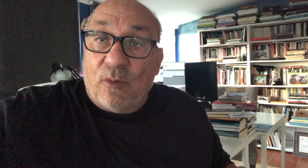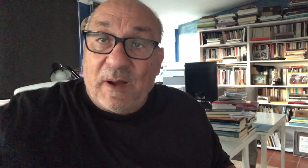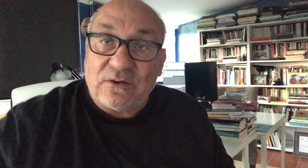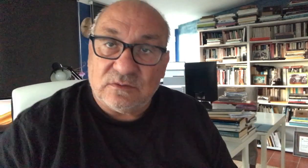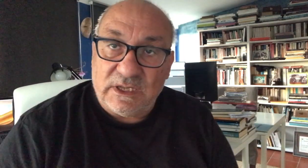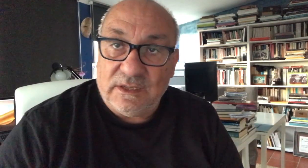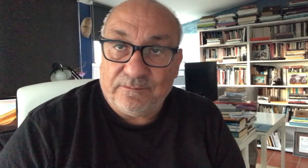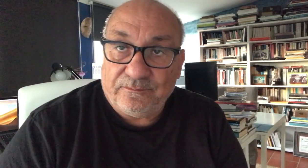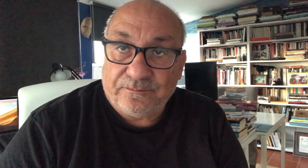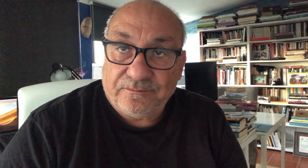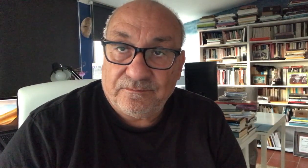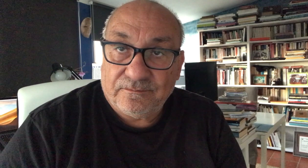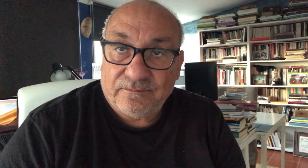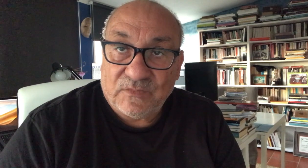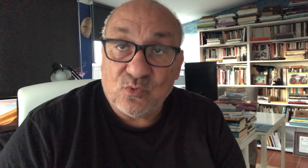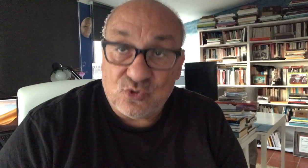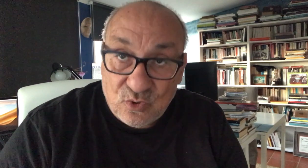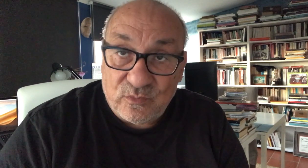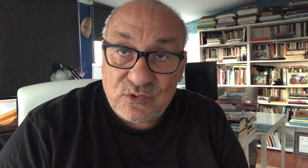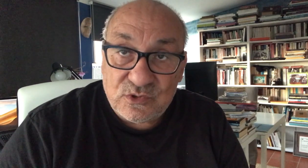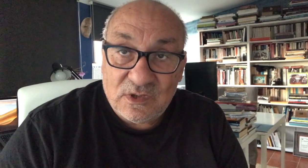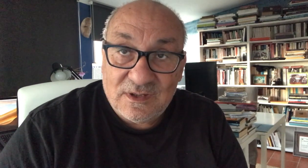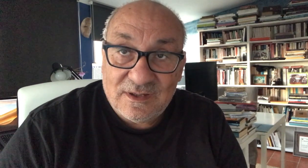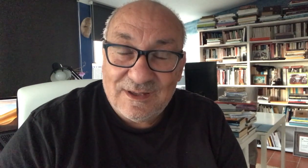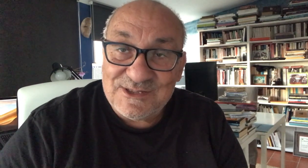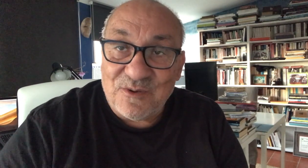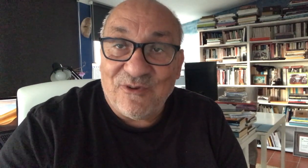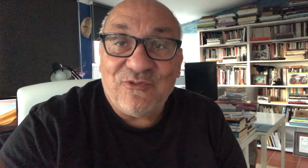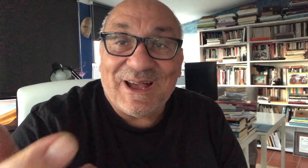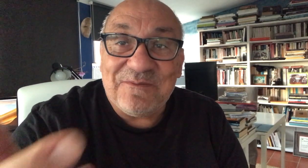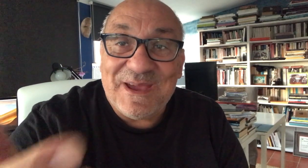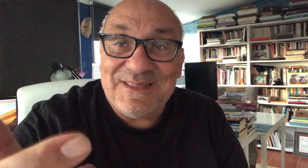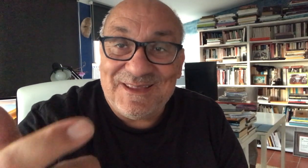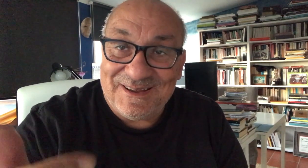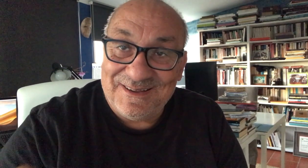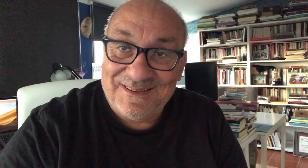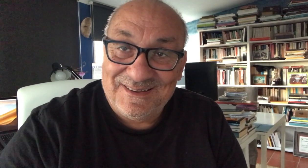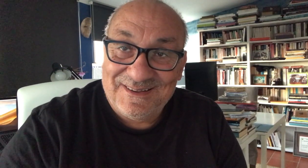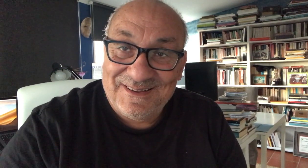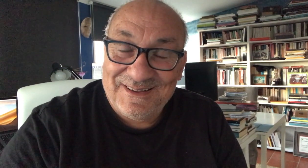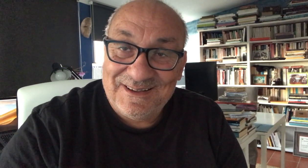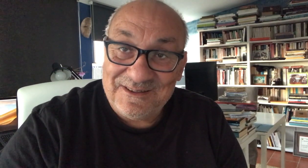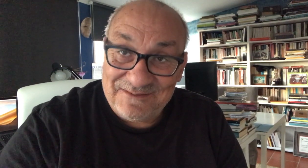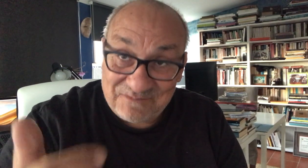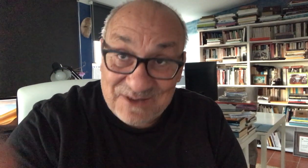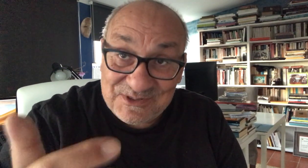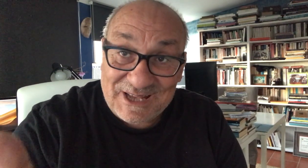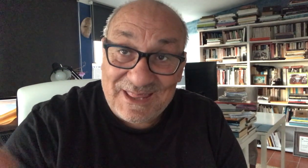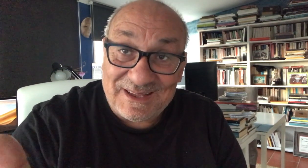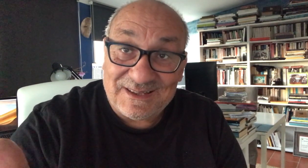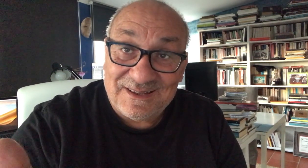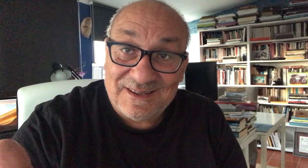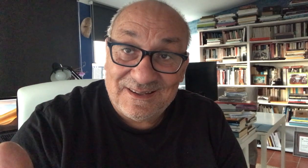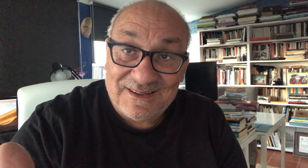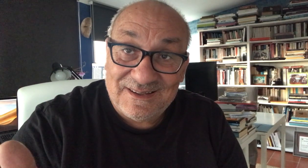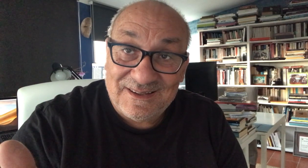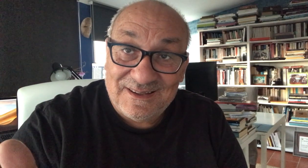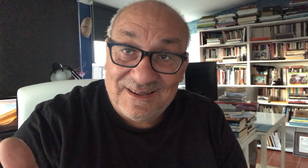agora ou para ali. Os números são uma ferramenta bem